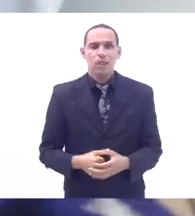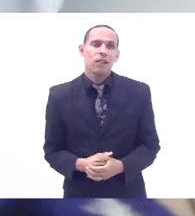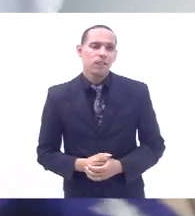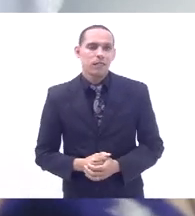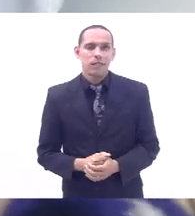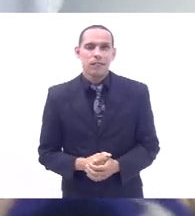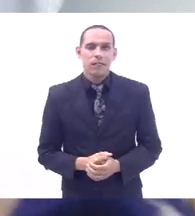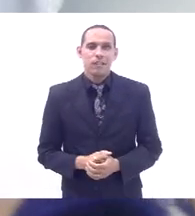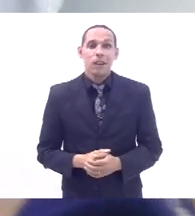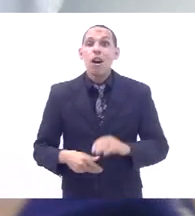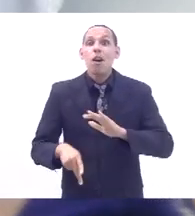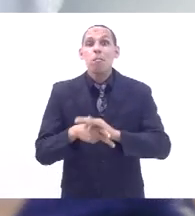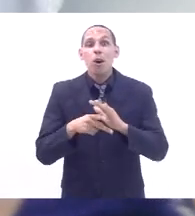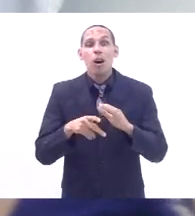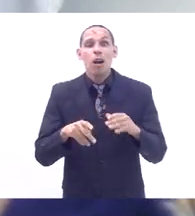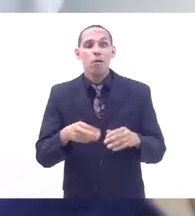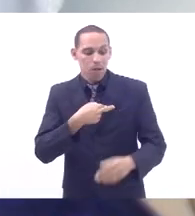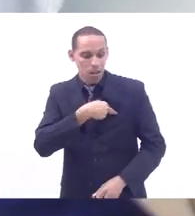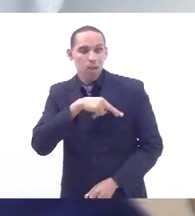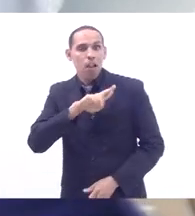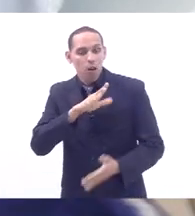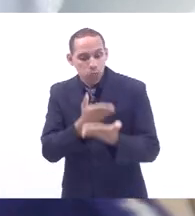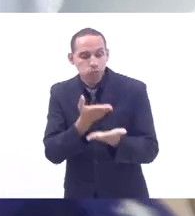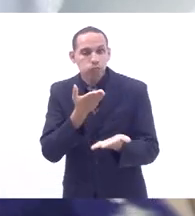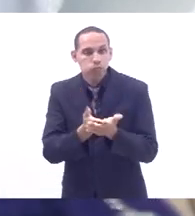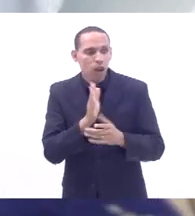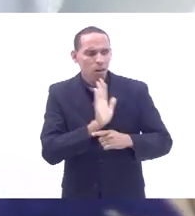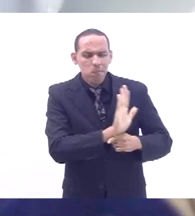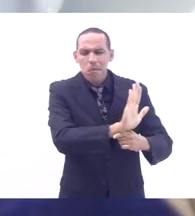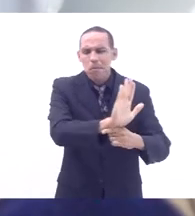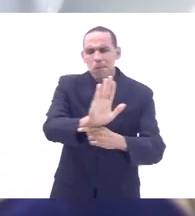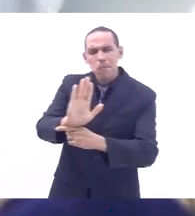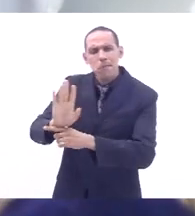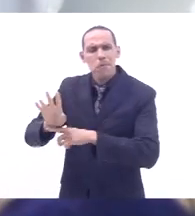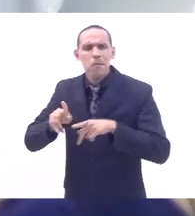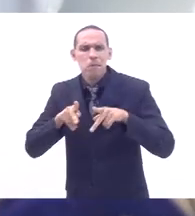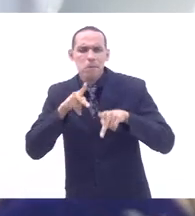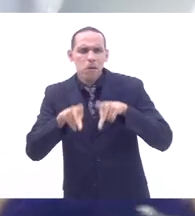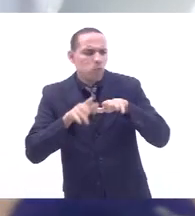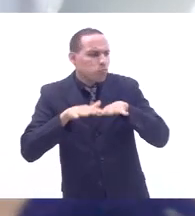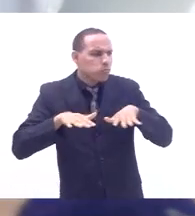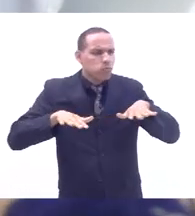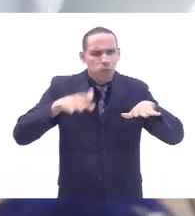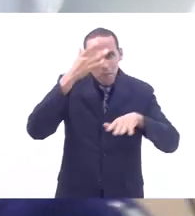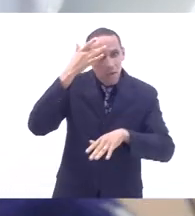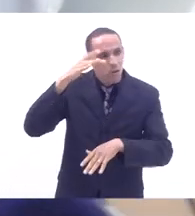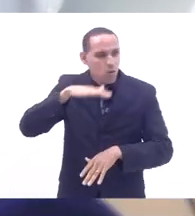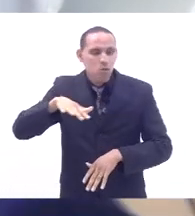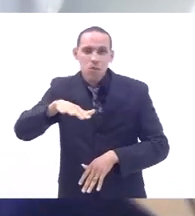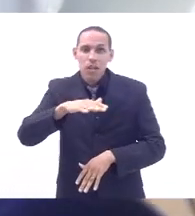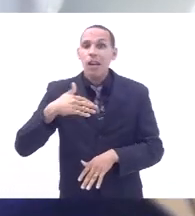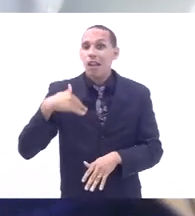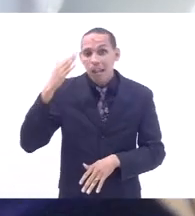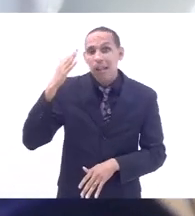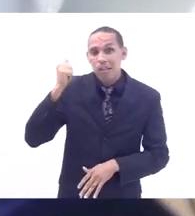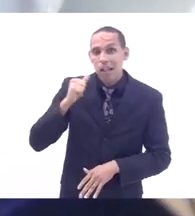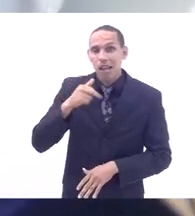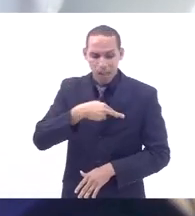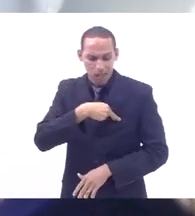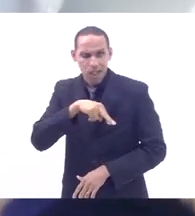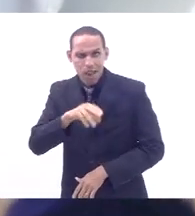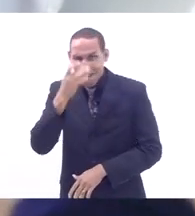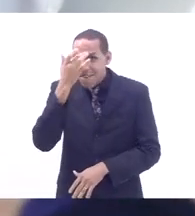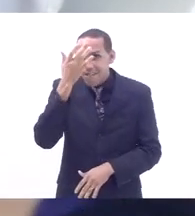no estudo da religião para ajudar as pessoas. Eu sei que não é uma religião